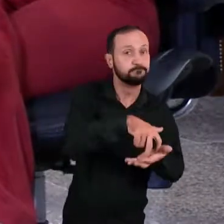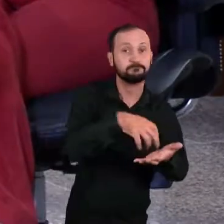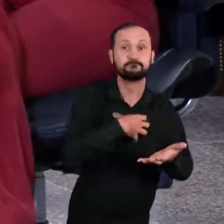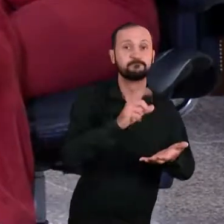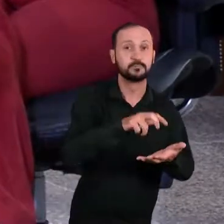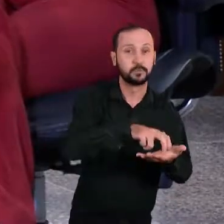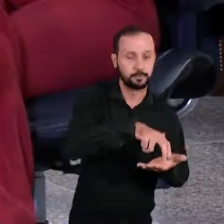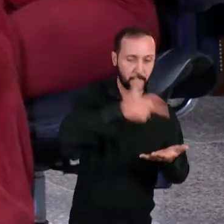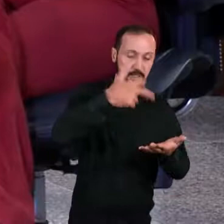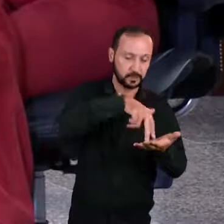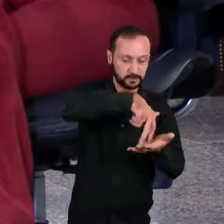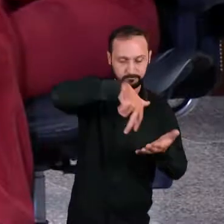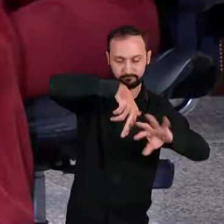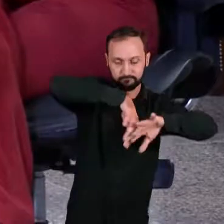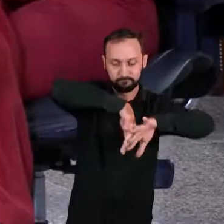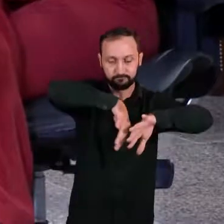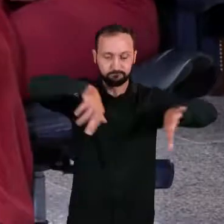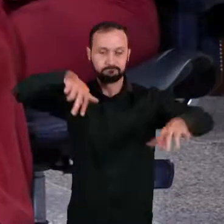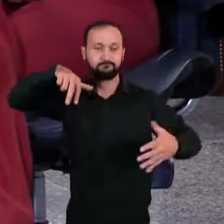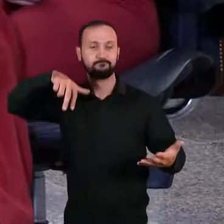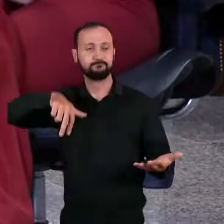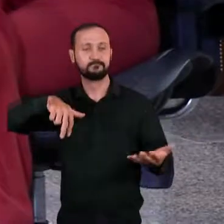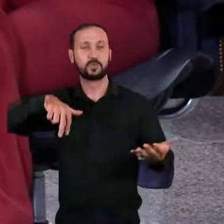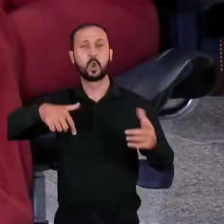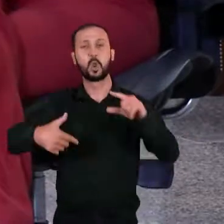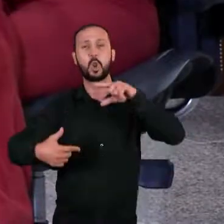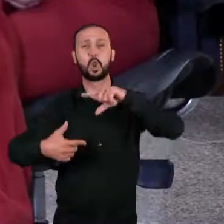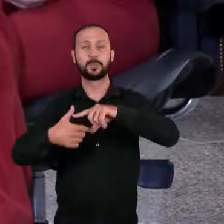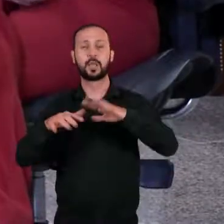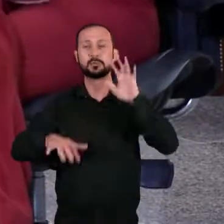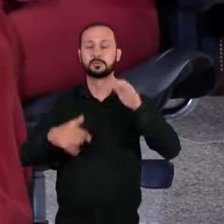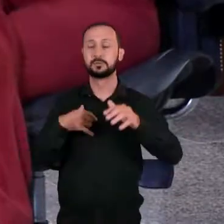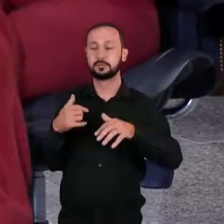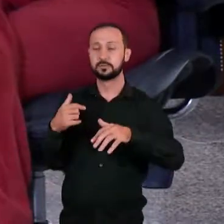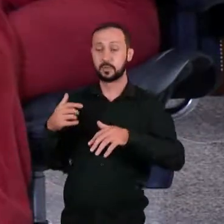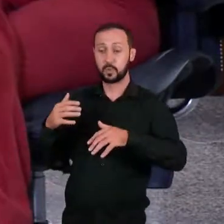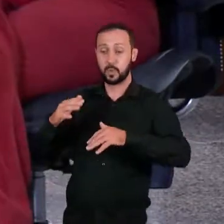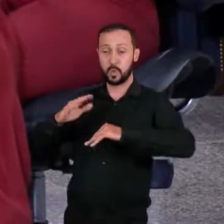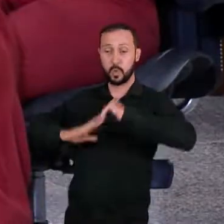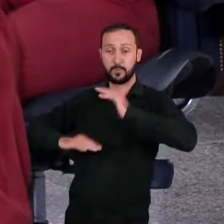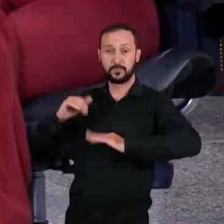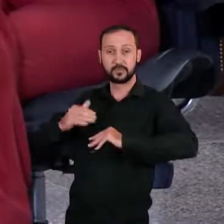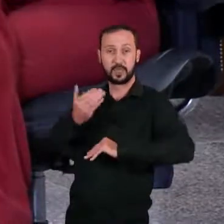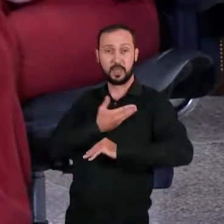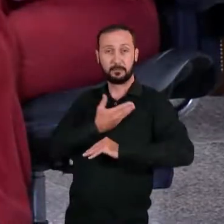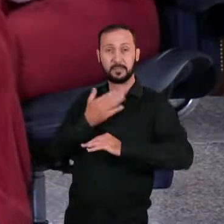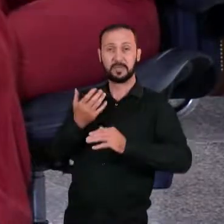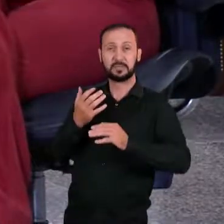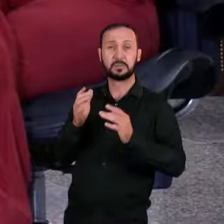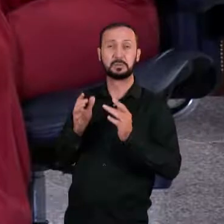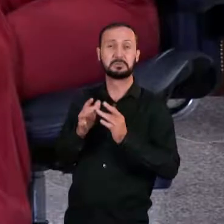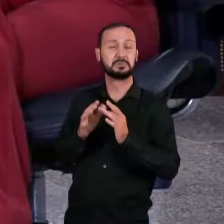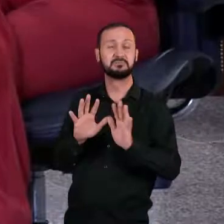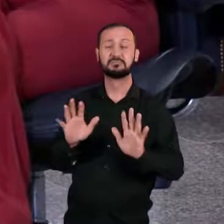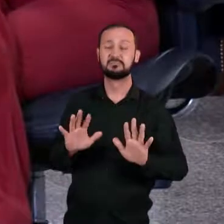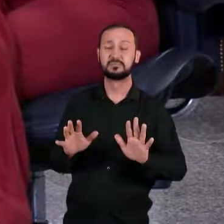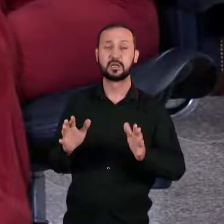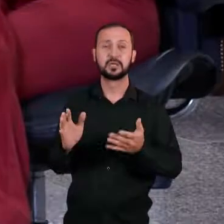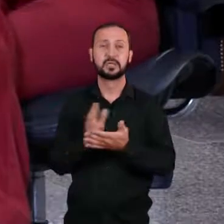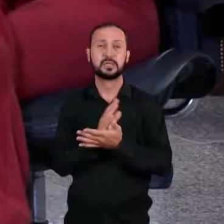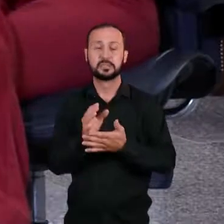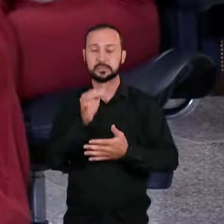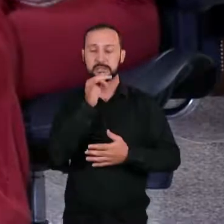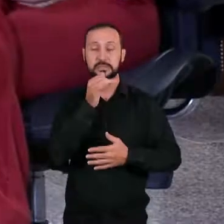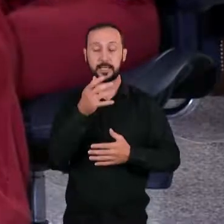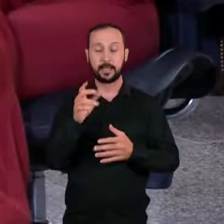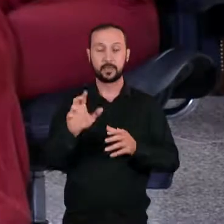àquele trabalho. Então, às vezes, com os próprios colegas de trabalho, ele pode interagir menos. Se, por exemplo, é um profissional da saúde, fica um pouco com menos empatia em